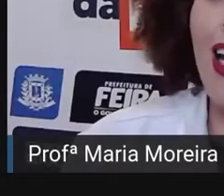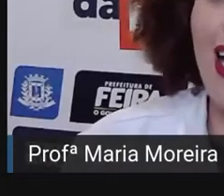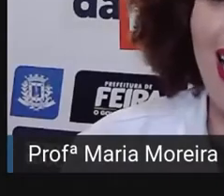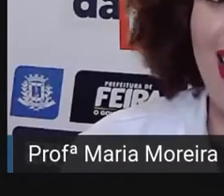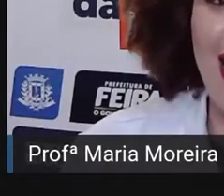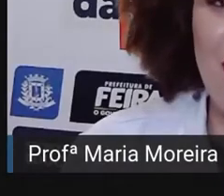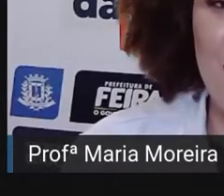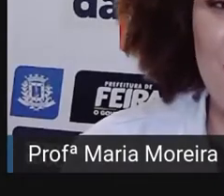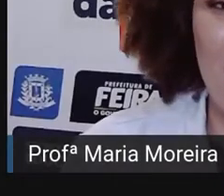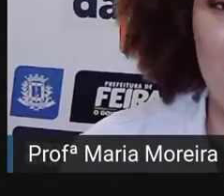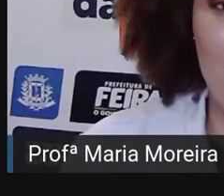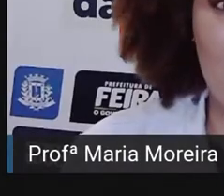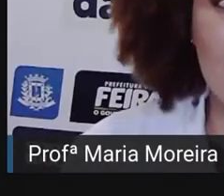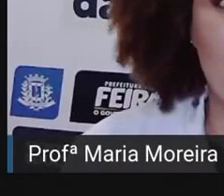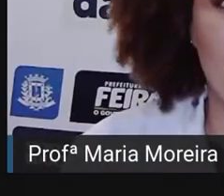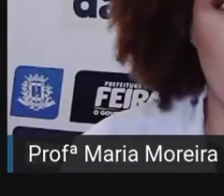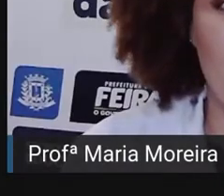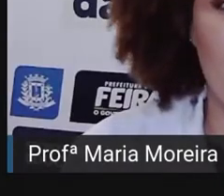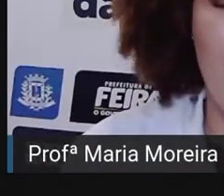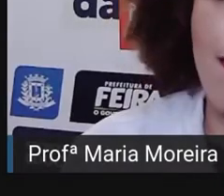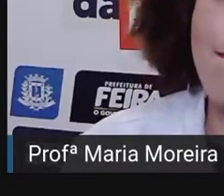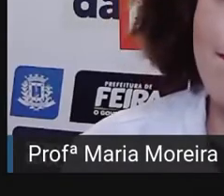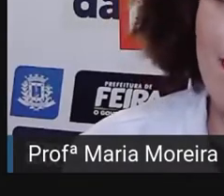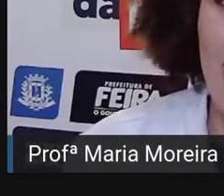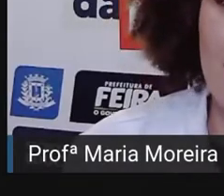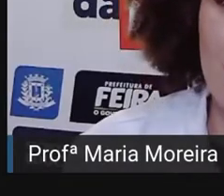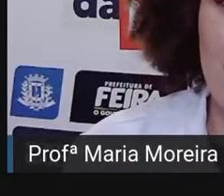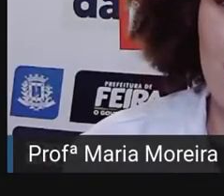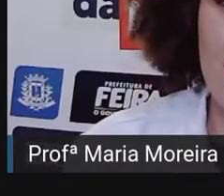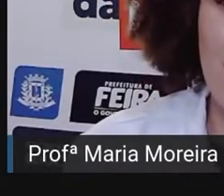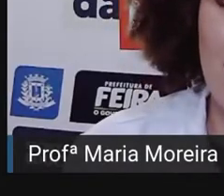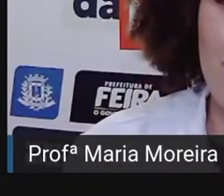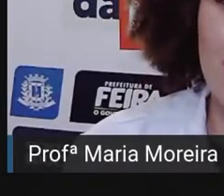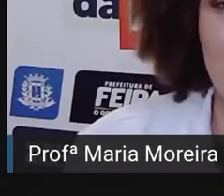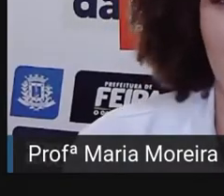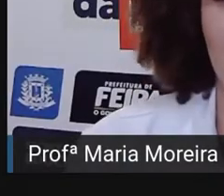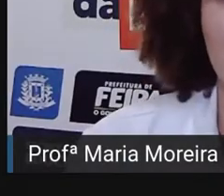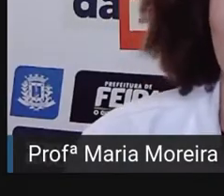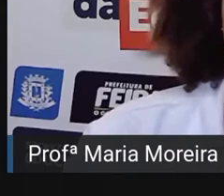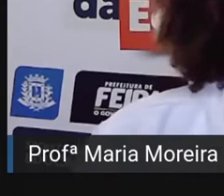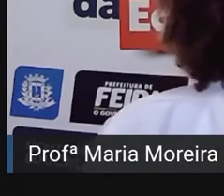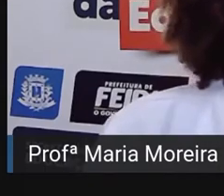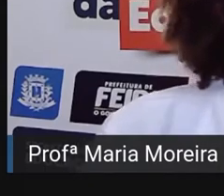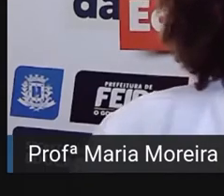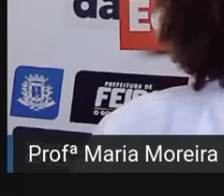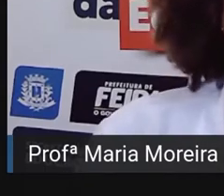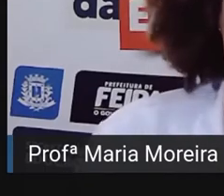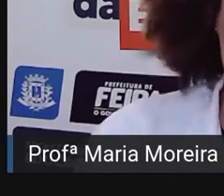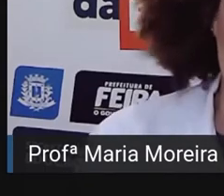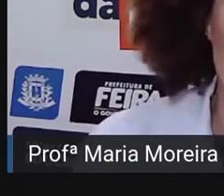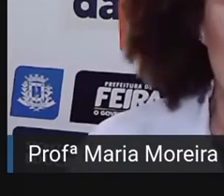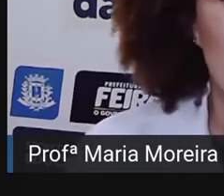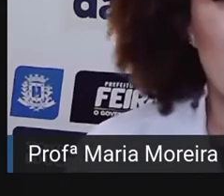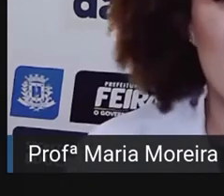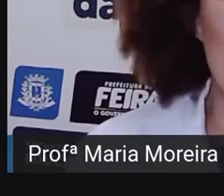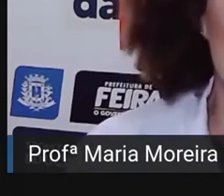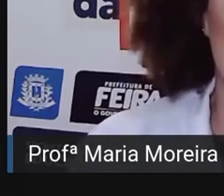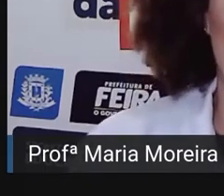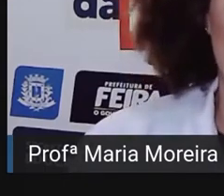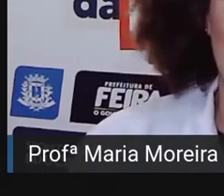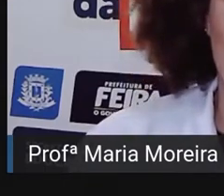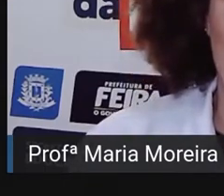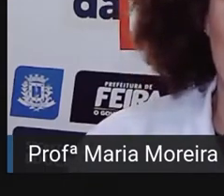o Olá meus amores Romaria mais uma vez aqui com vocês não é o nosso juntinho